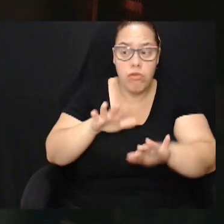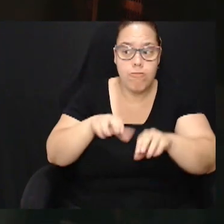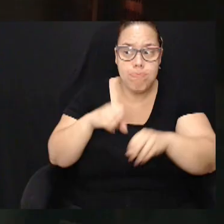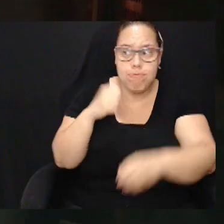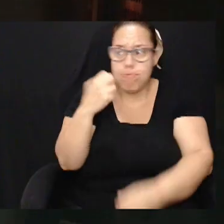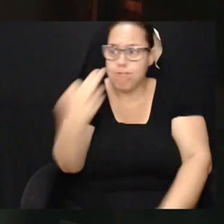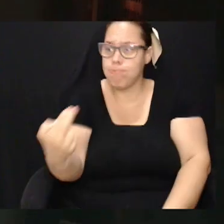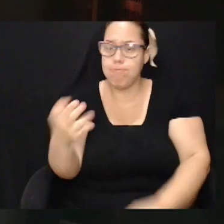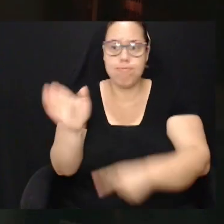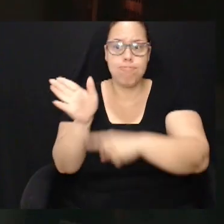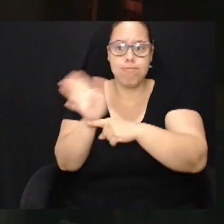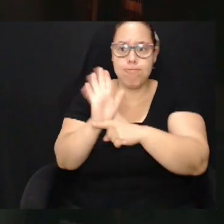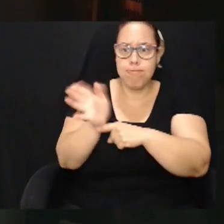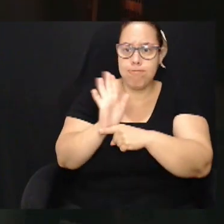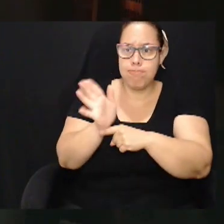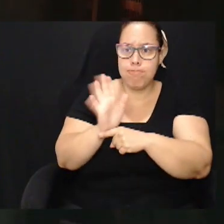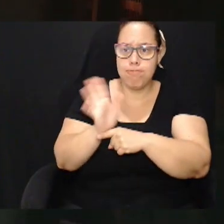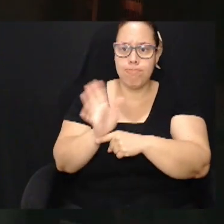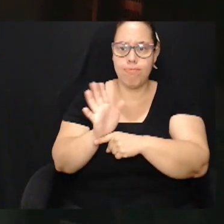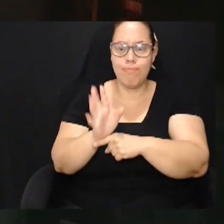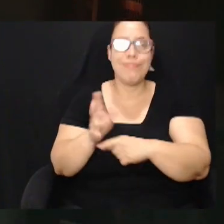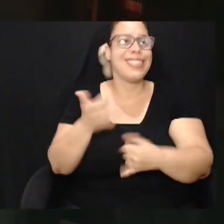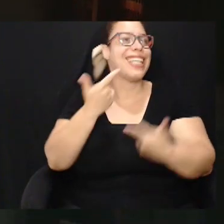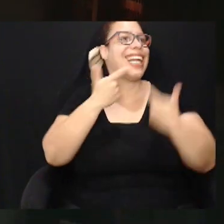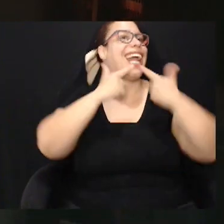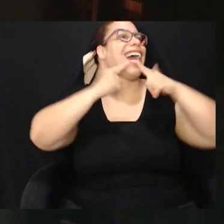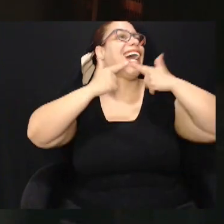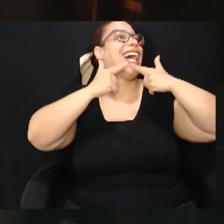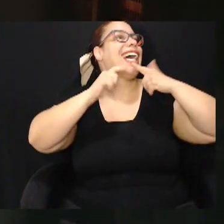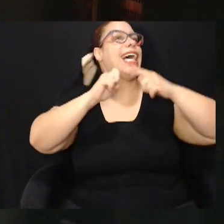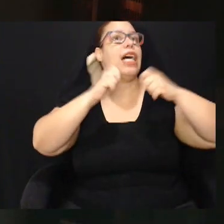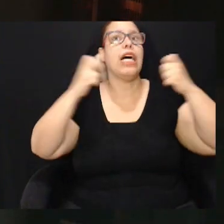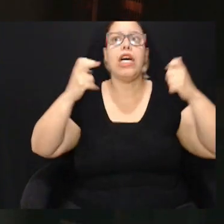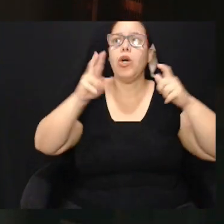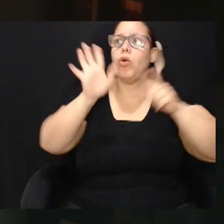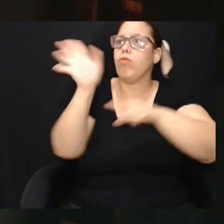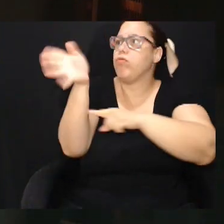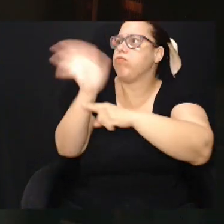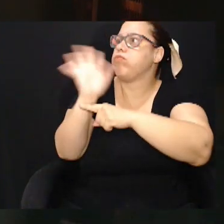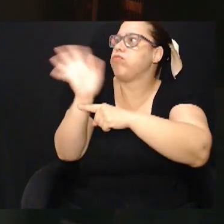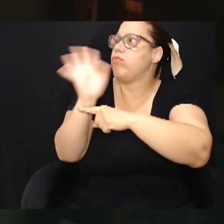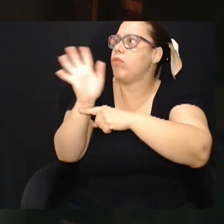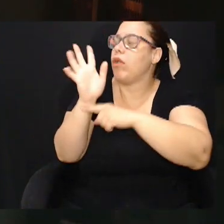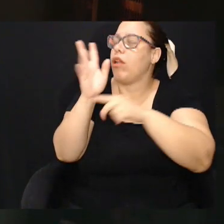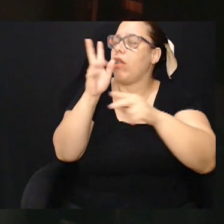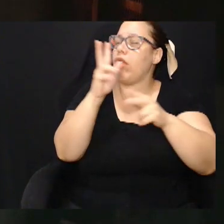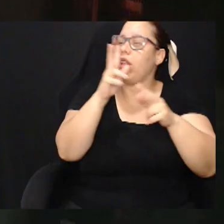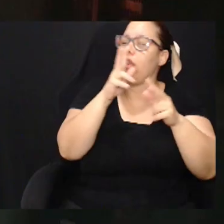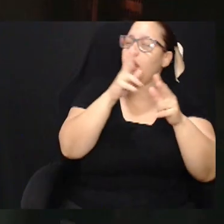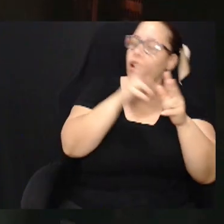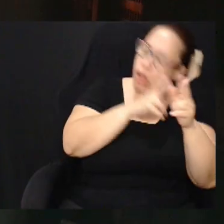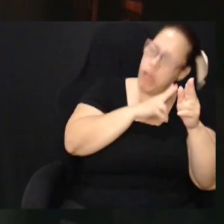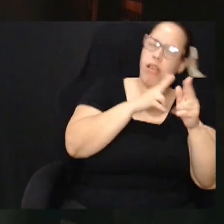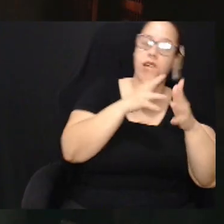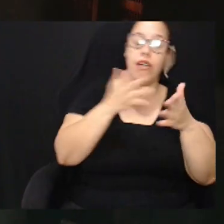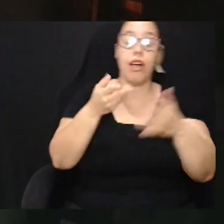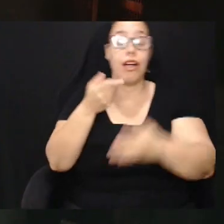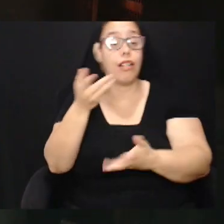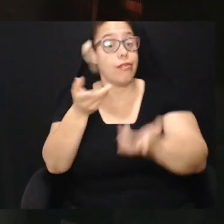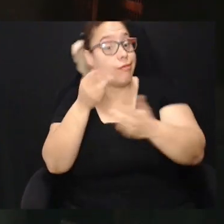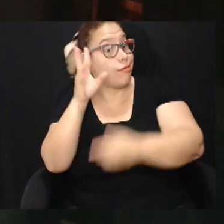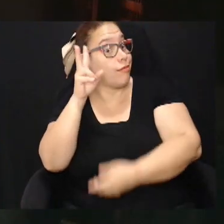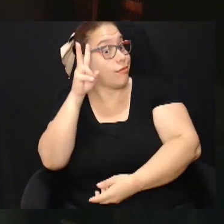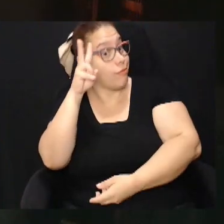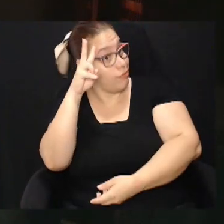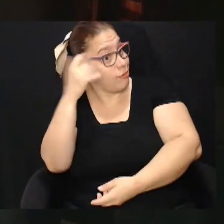filme e deu muita risada? Ou começou a assistir um filme e até dormiu, né? Então, a gente quer ouvir você que está aí do outro lado.